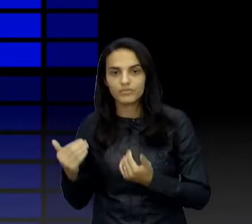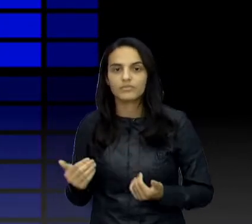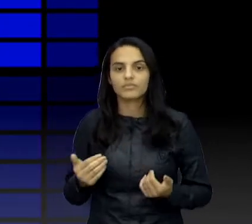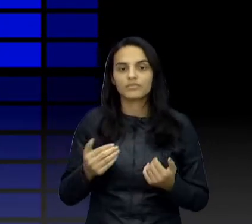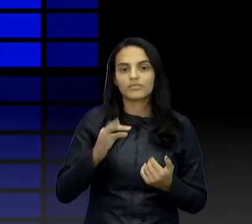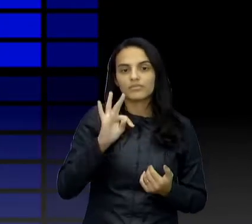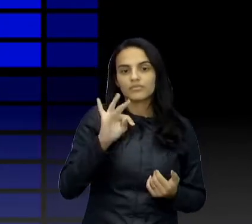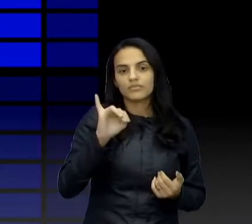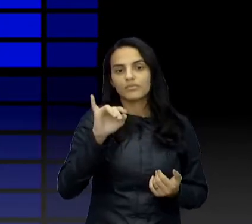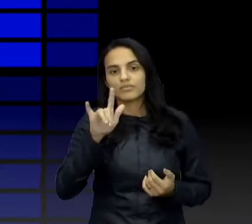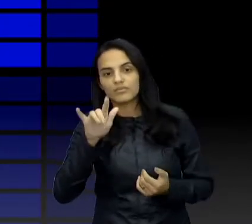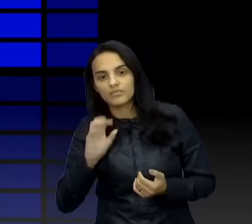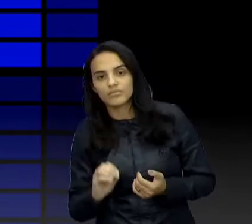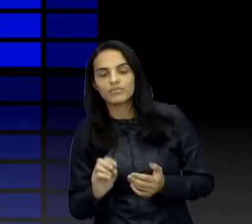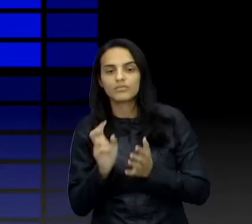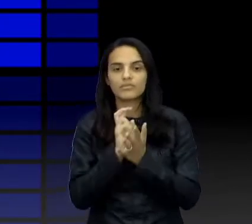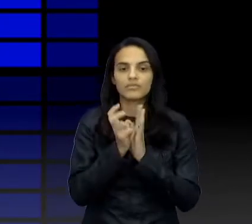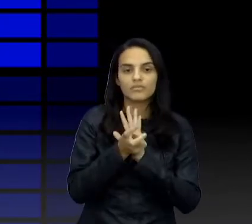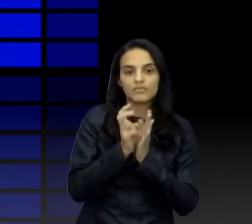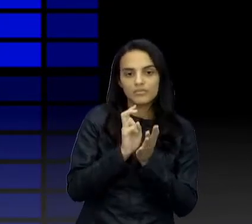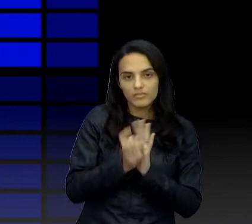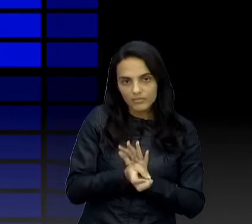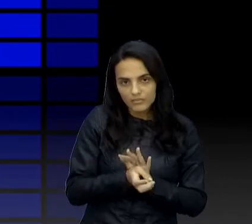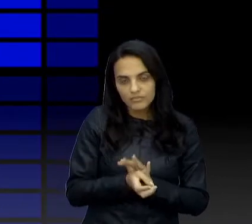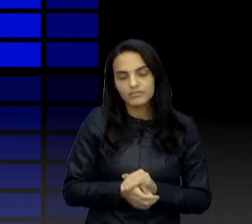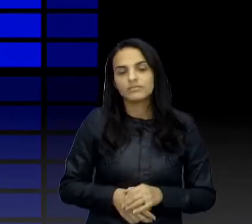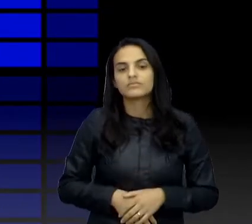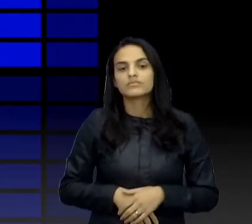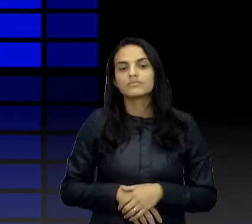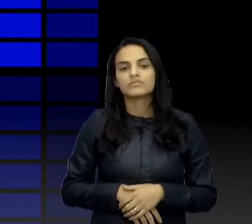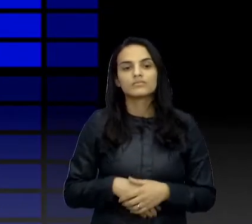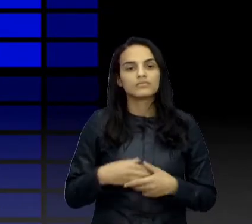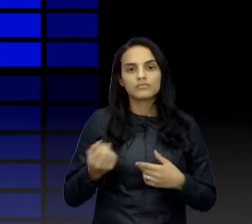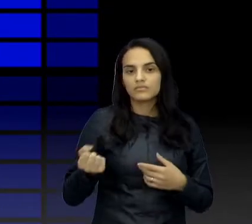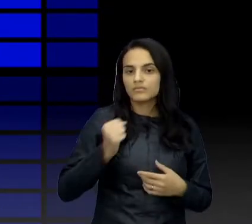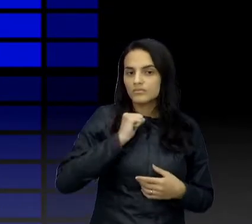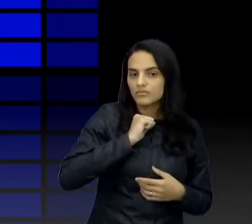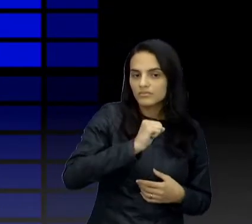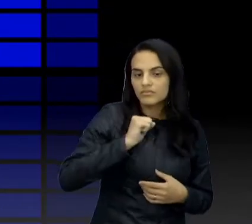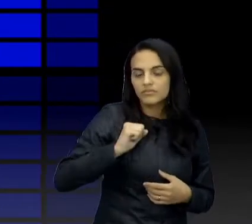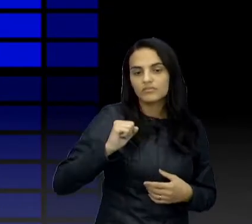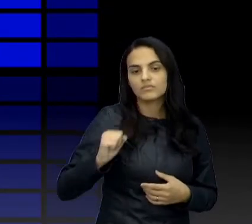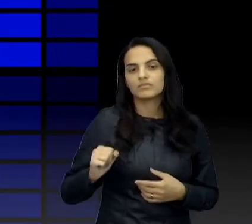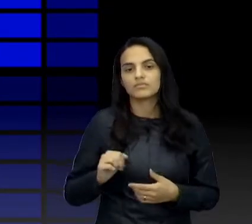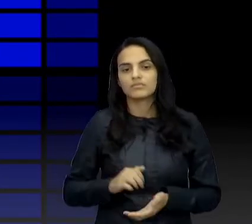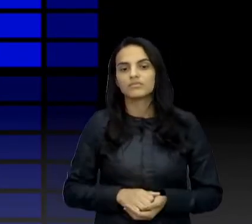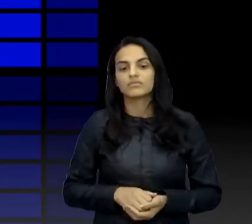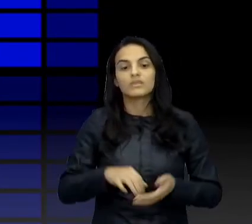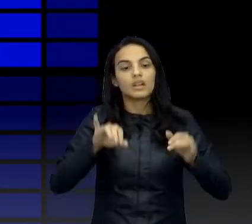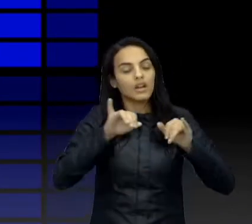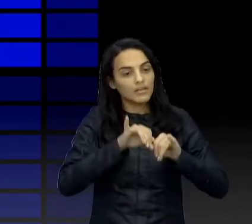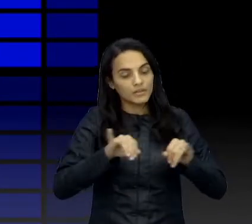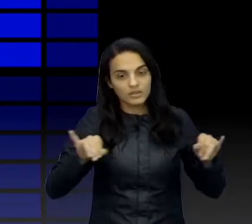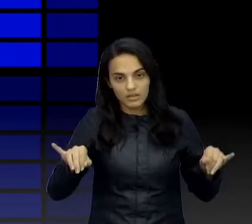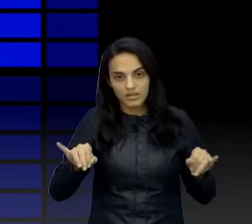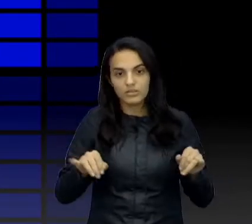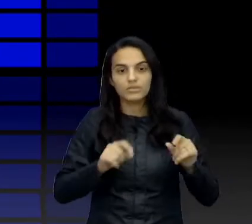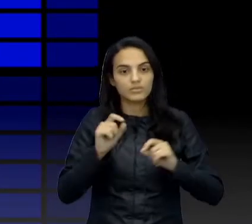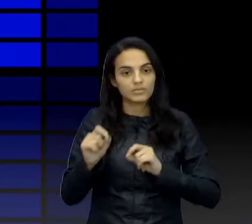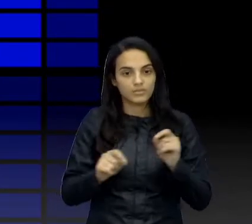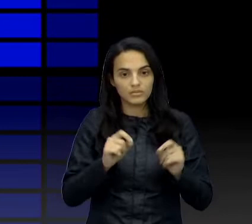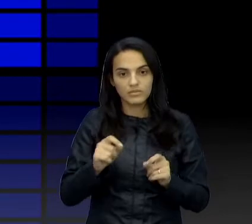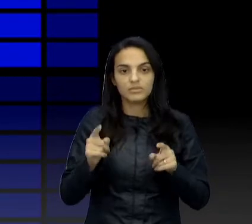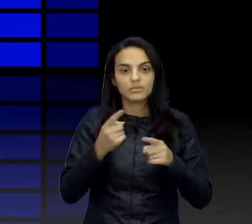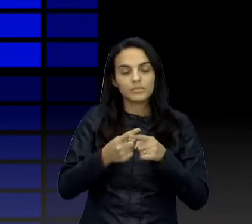atearam fogo num indígena, isso em Brasília. Mataram, né? E o noticiário, por conta